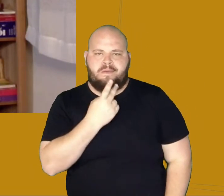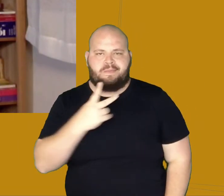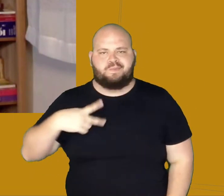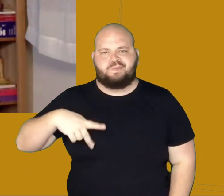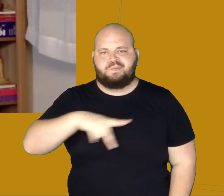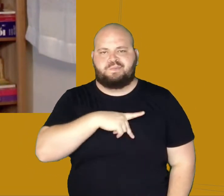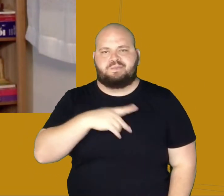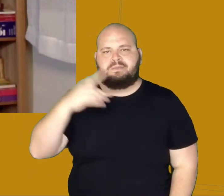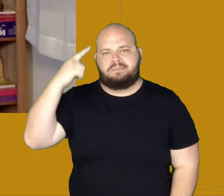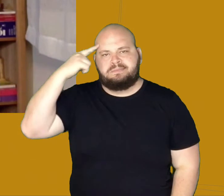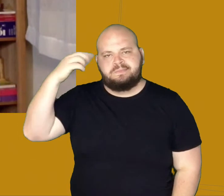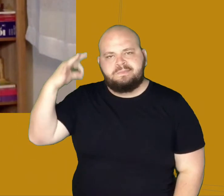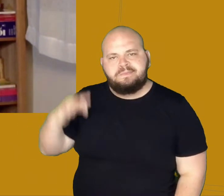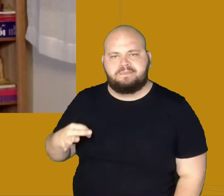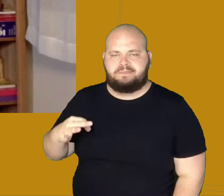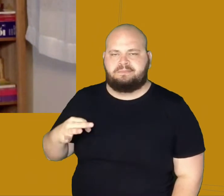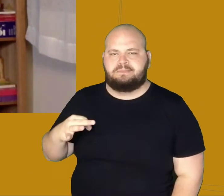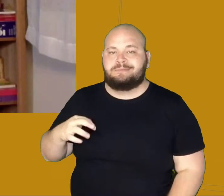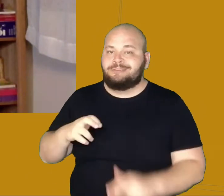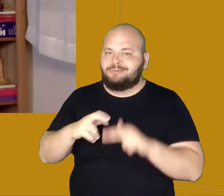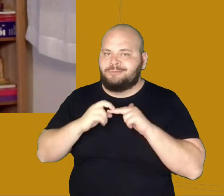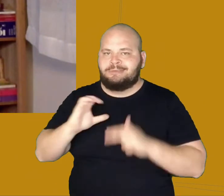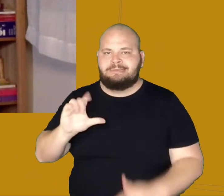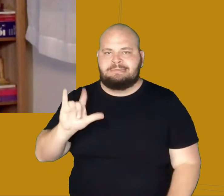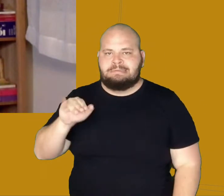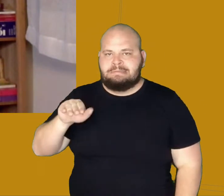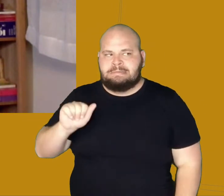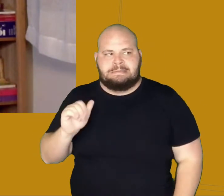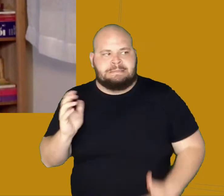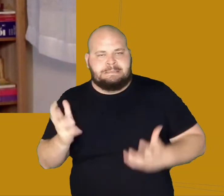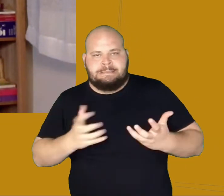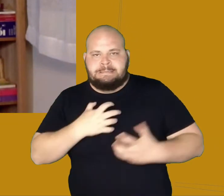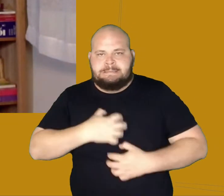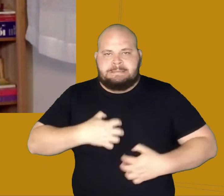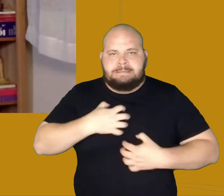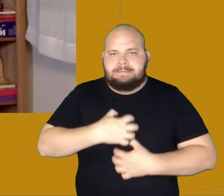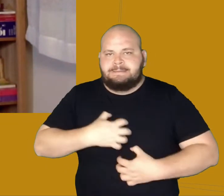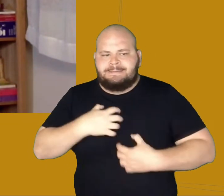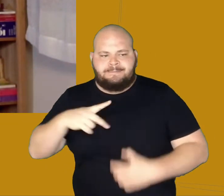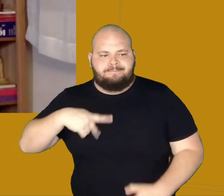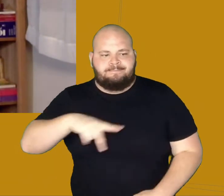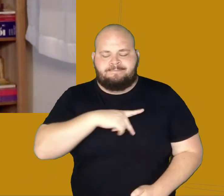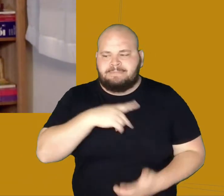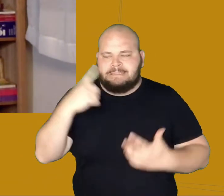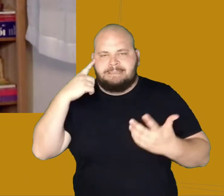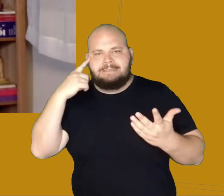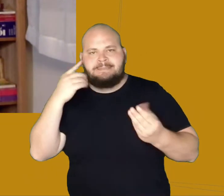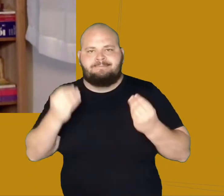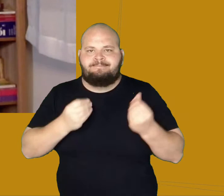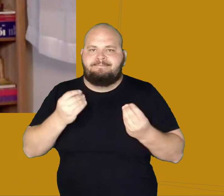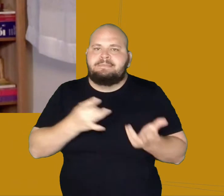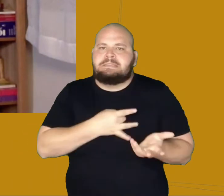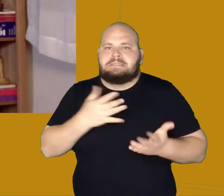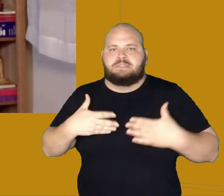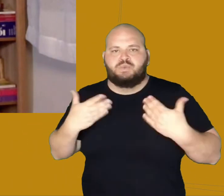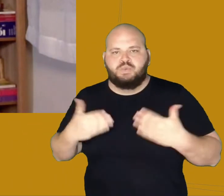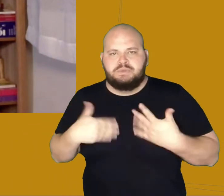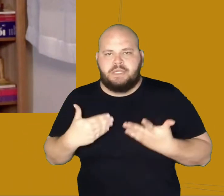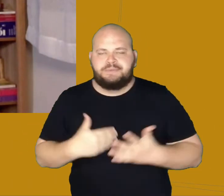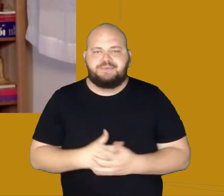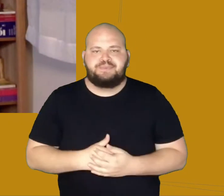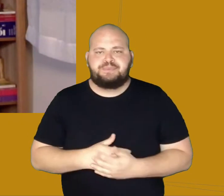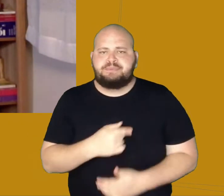ou endossados pela população. O clima, então, pesa na cidade, o povo fica insatisfeito e